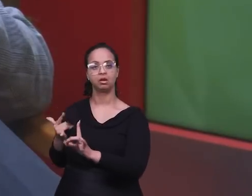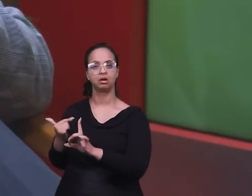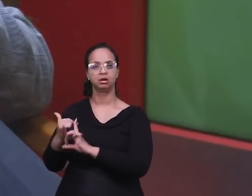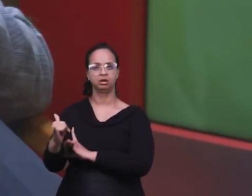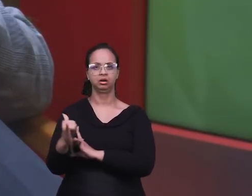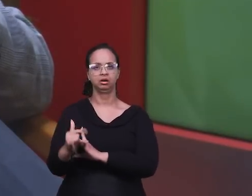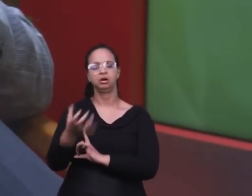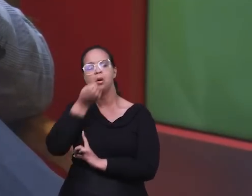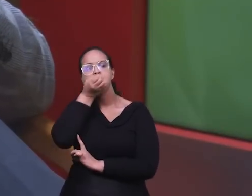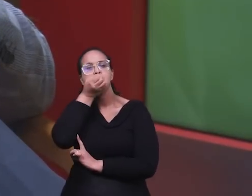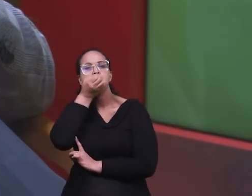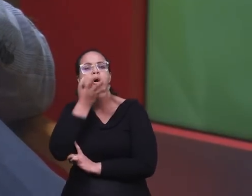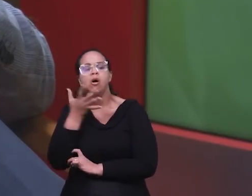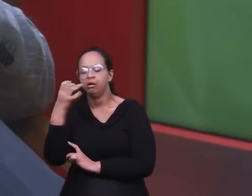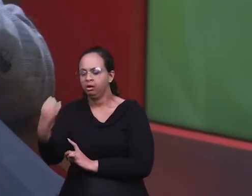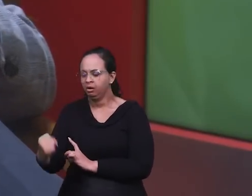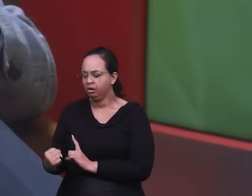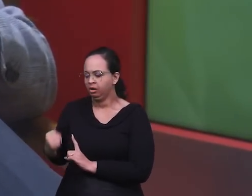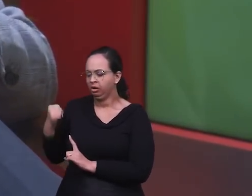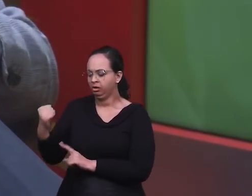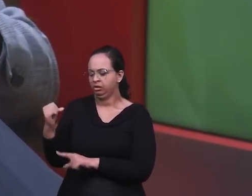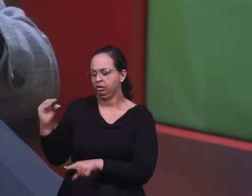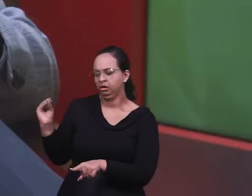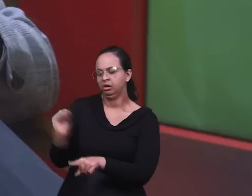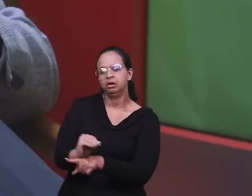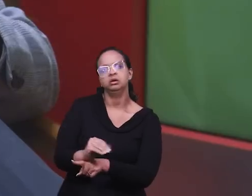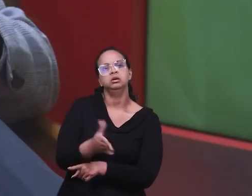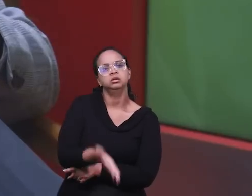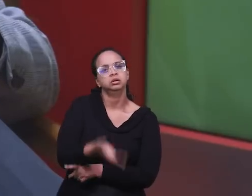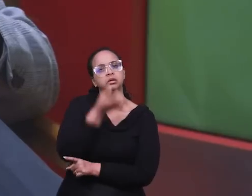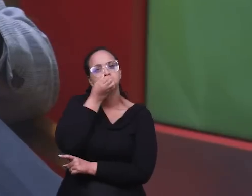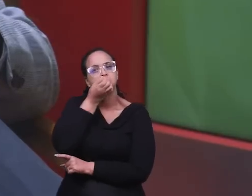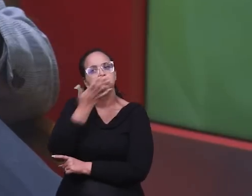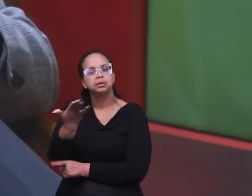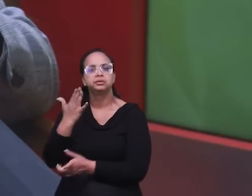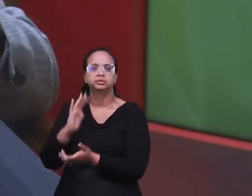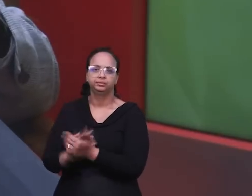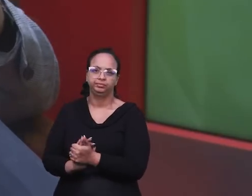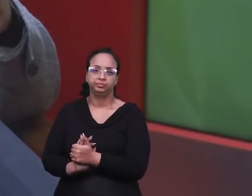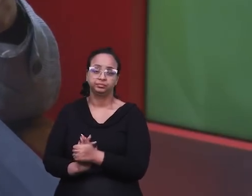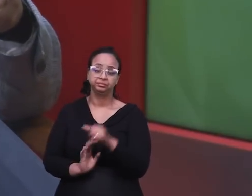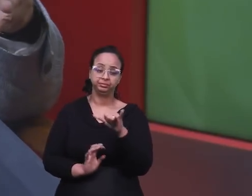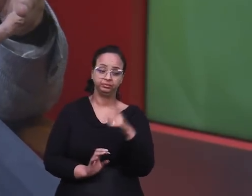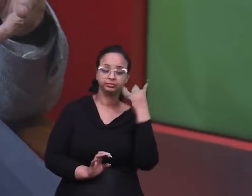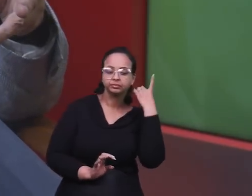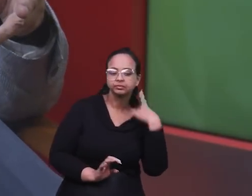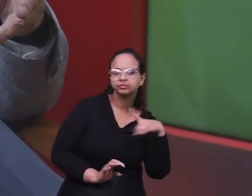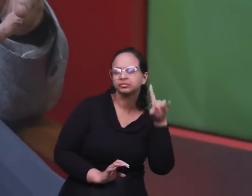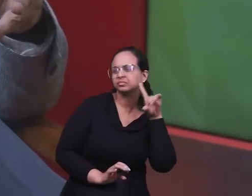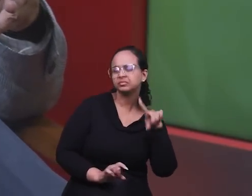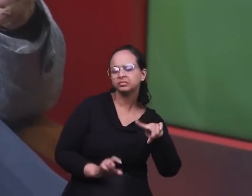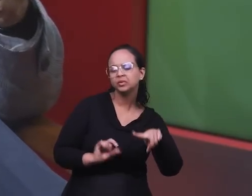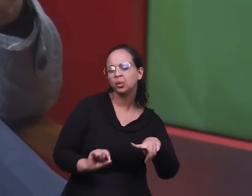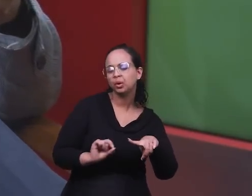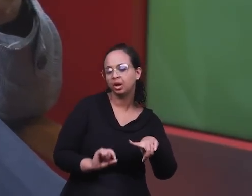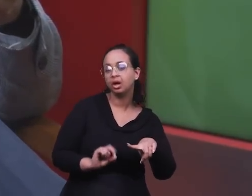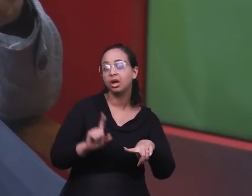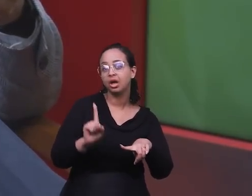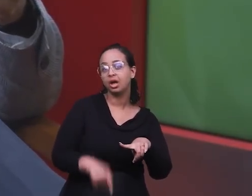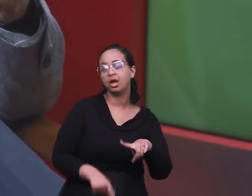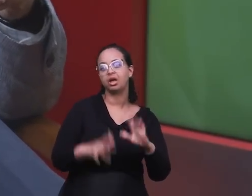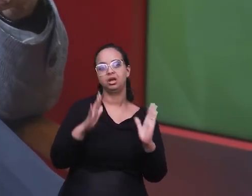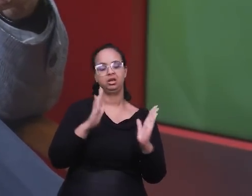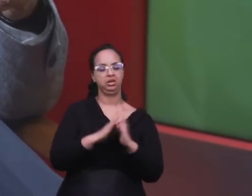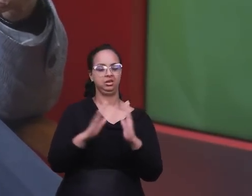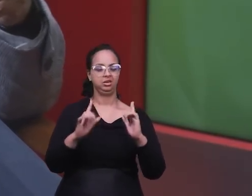Jesus como o bom pastor. E quando fala de rebanho, fala das ovelhas, porque